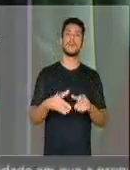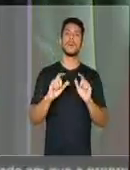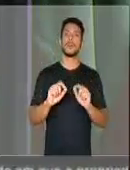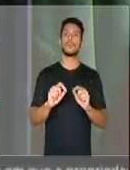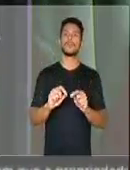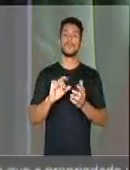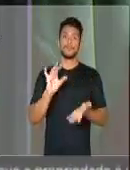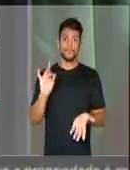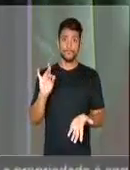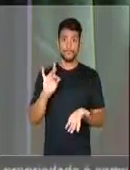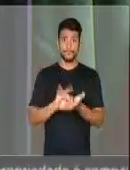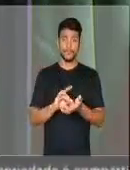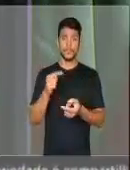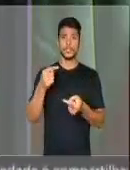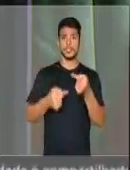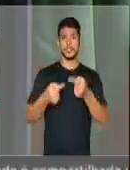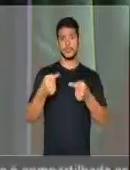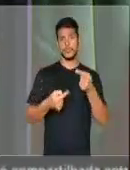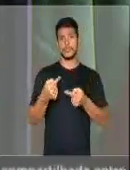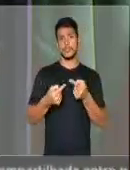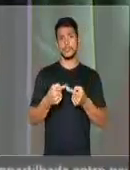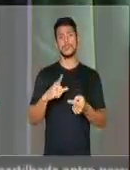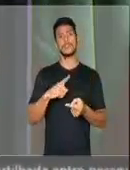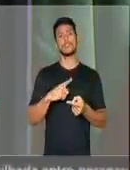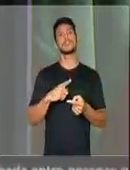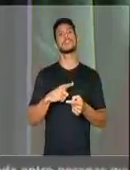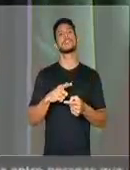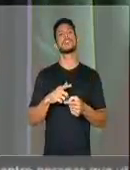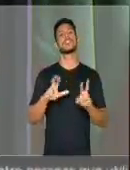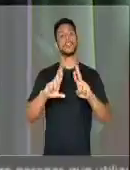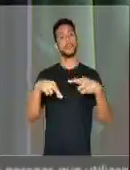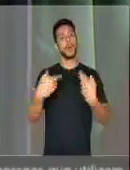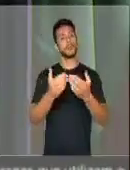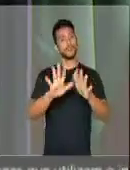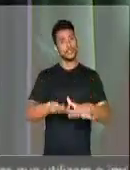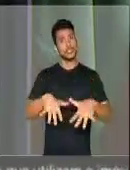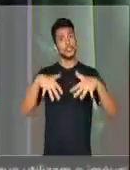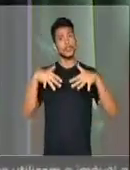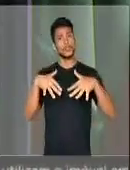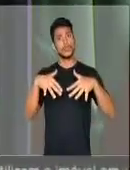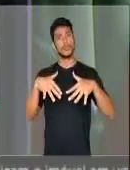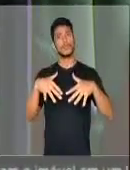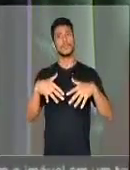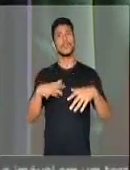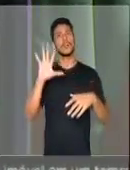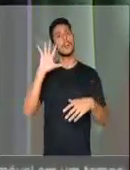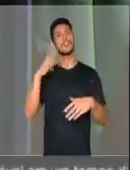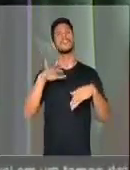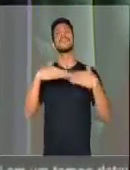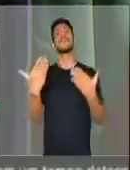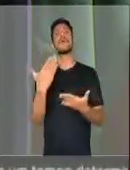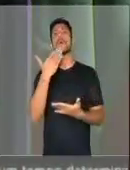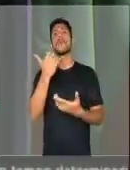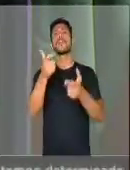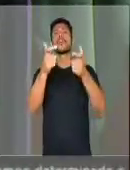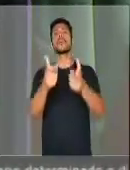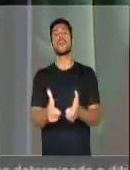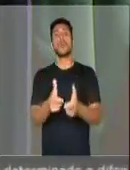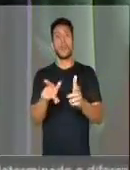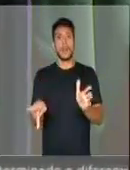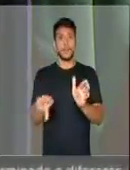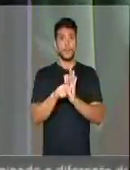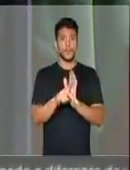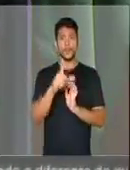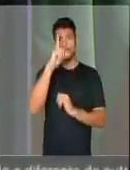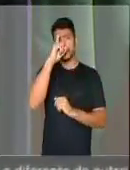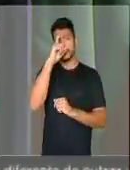forma efetiva desse debate, através de uma audiência pública, para que possa opinar qual o melhor local para o funcionamento do hospital, bem